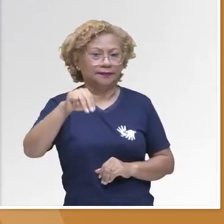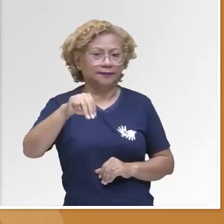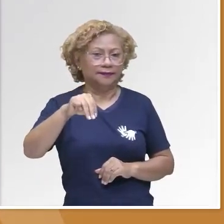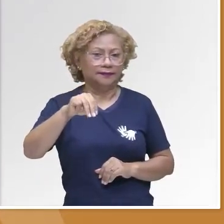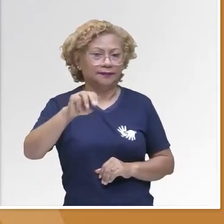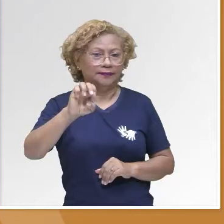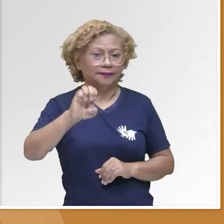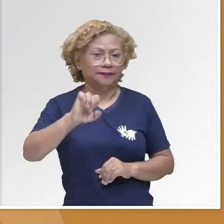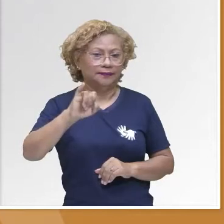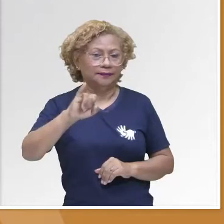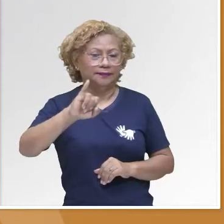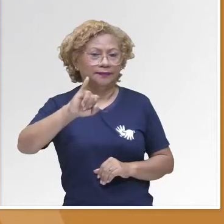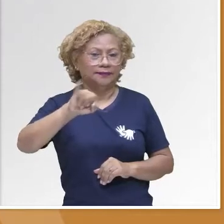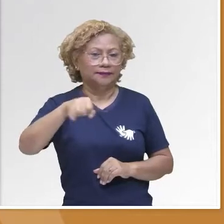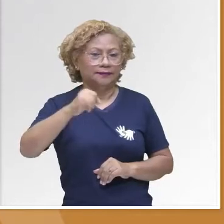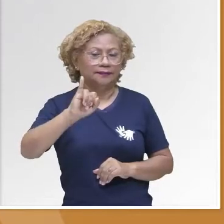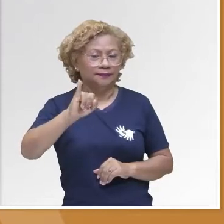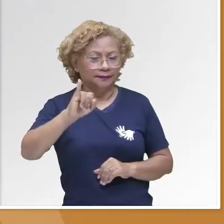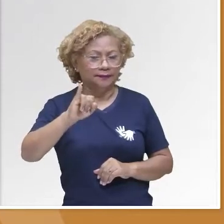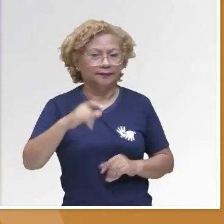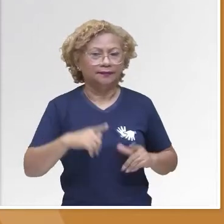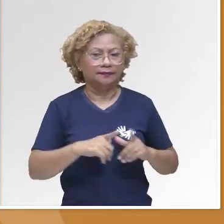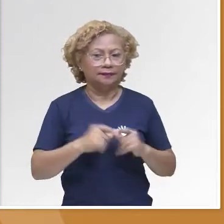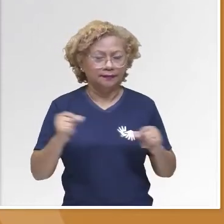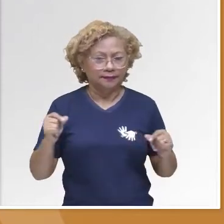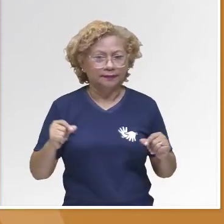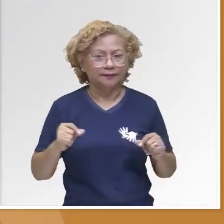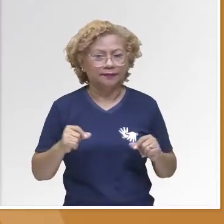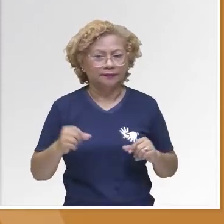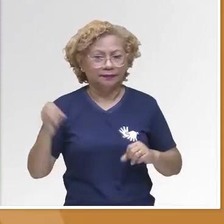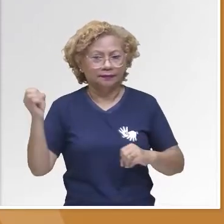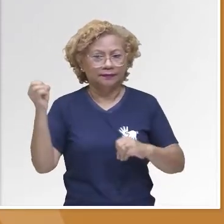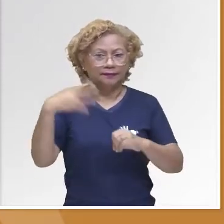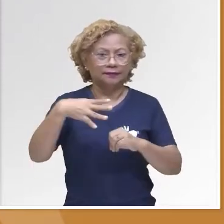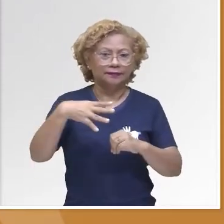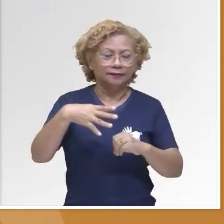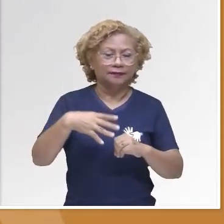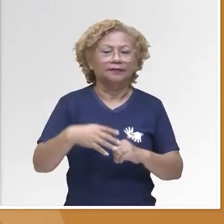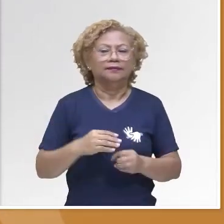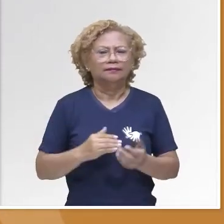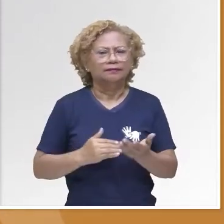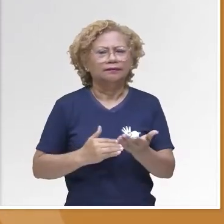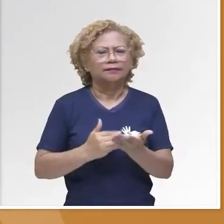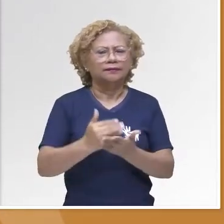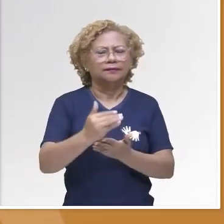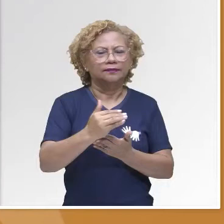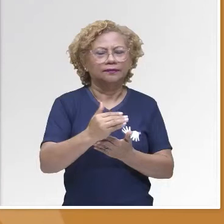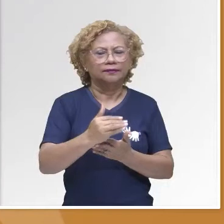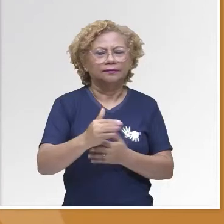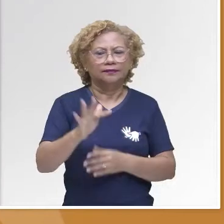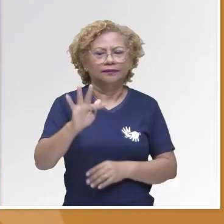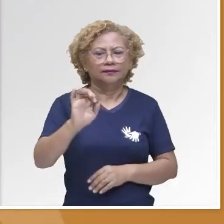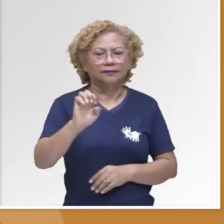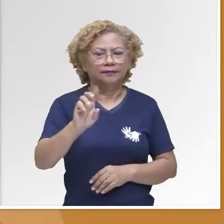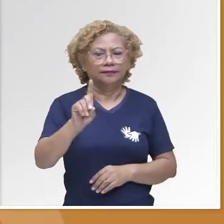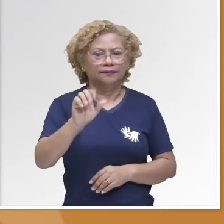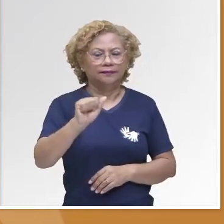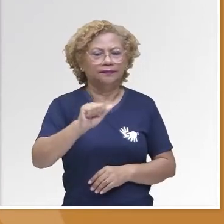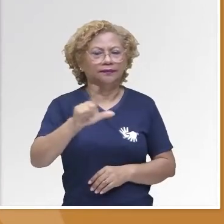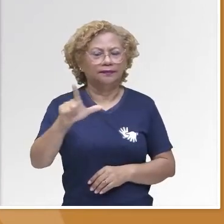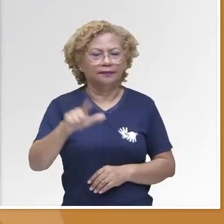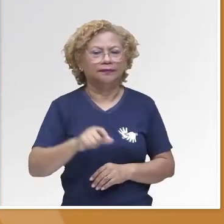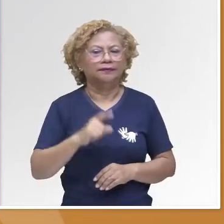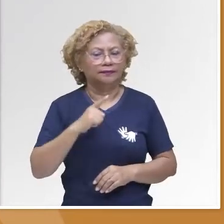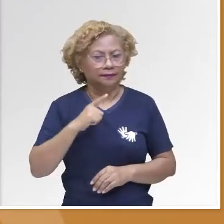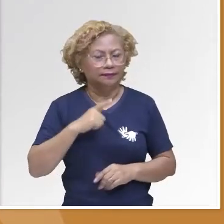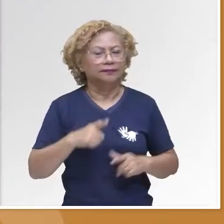dizer, ele surgiu após o feudalismo, tá? O sistema feudalista que existia no Japão. Essa